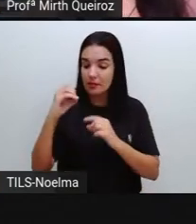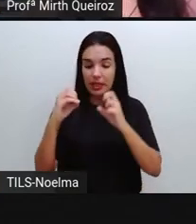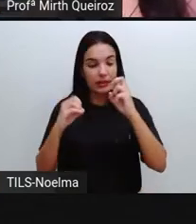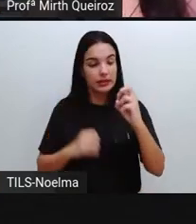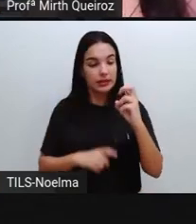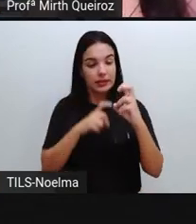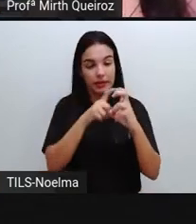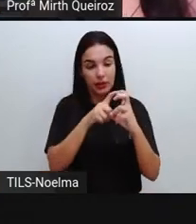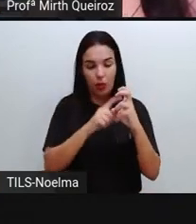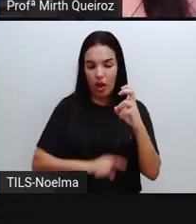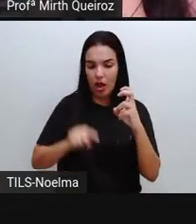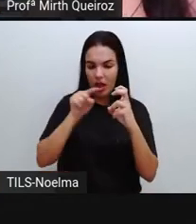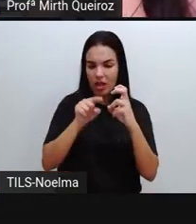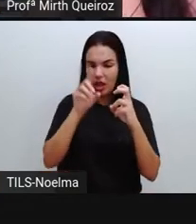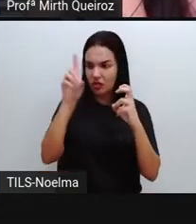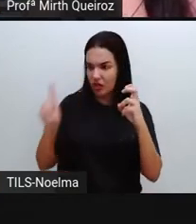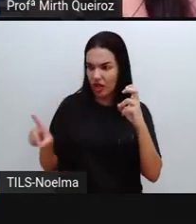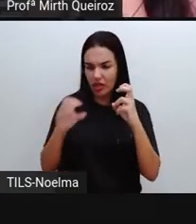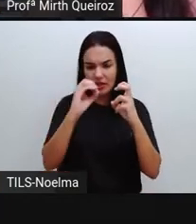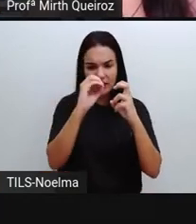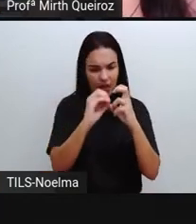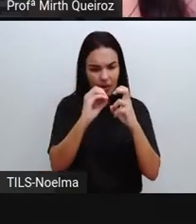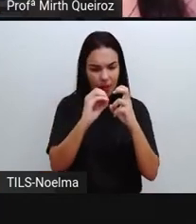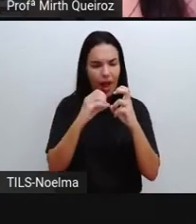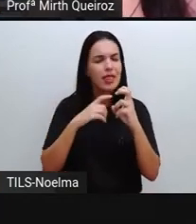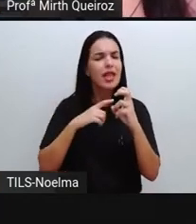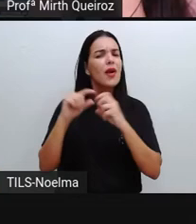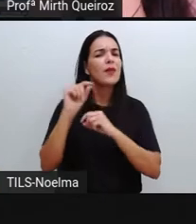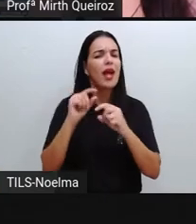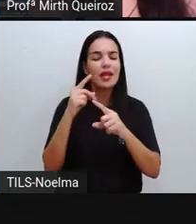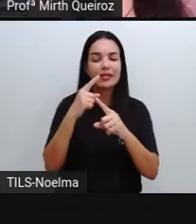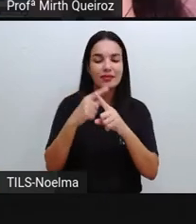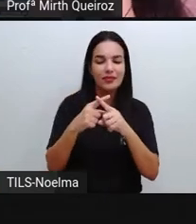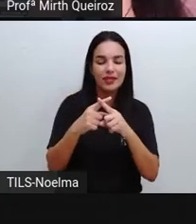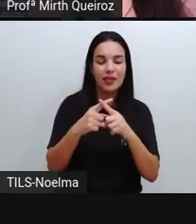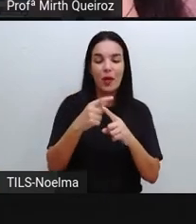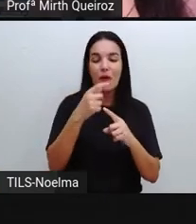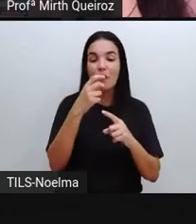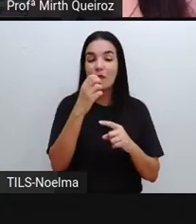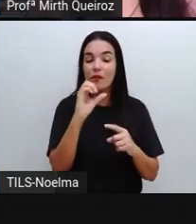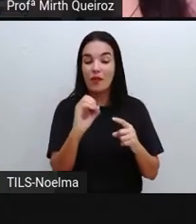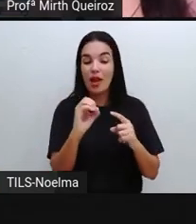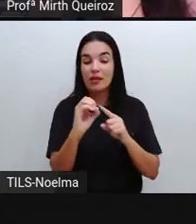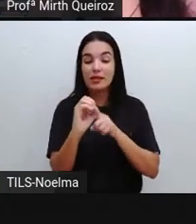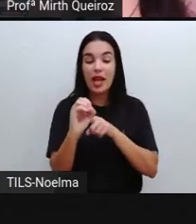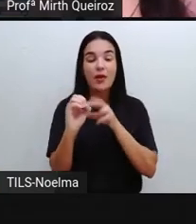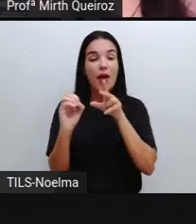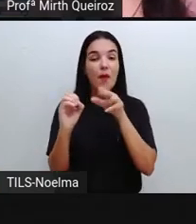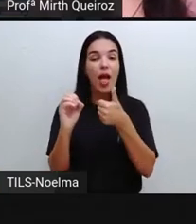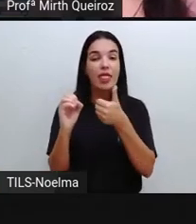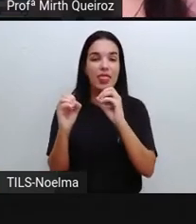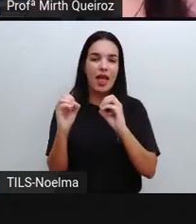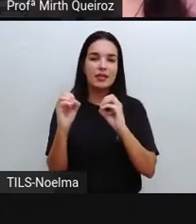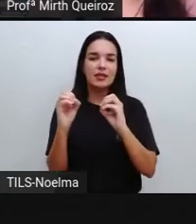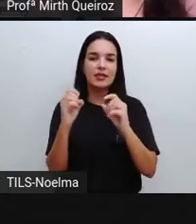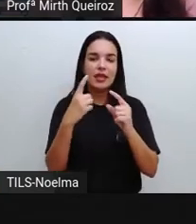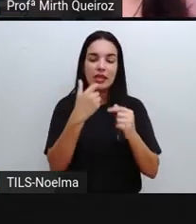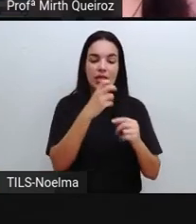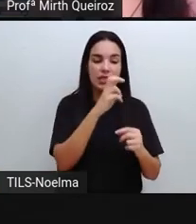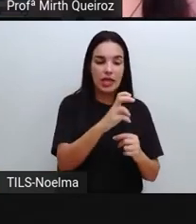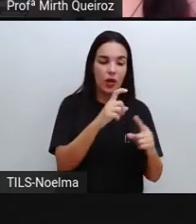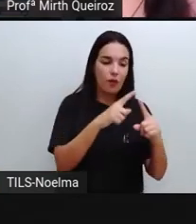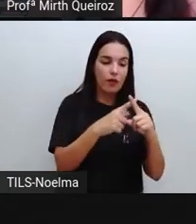aí o número cinco então é a mesma coisa de eu multiplicar 5 x 10 que vai equivaler ao numeral